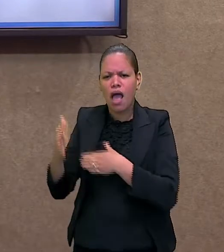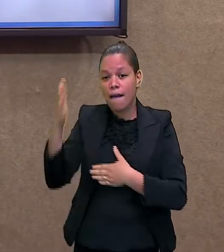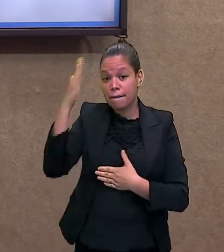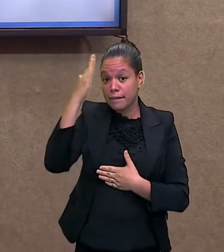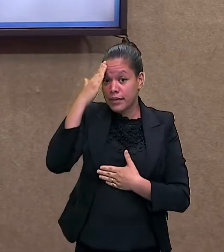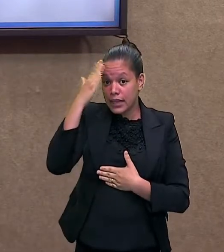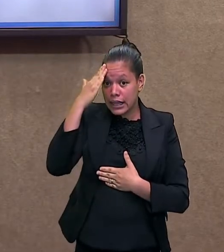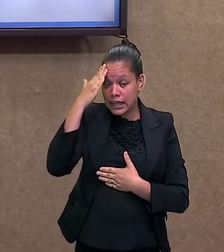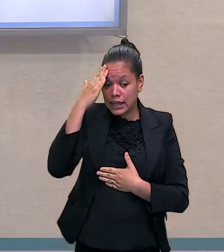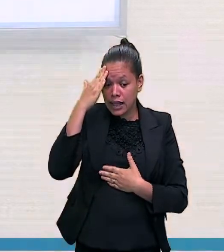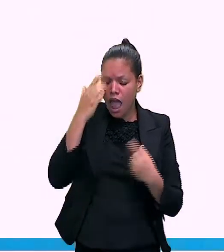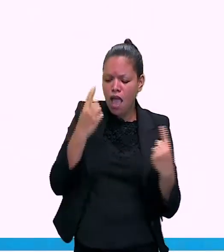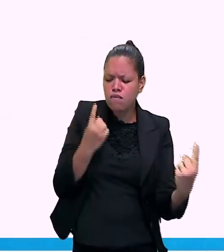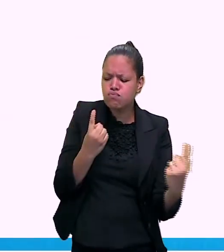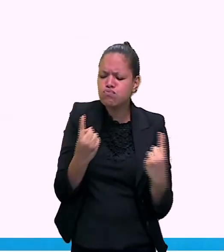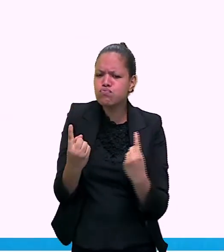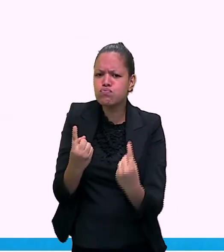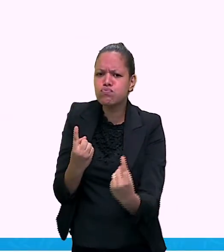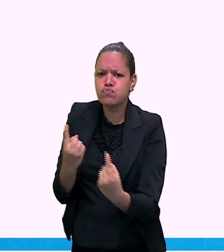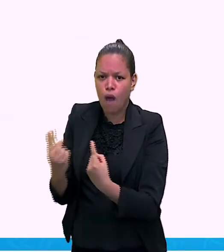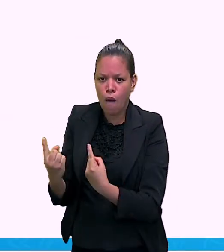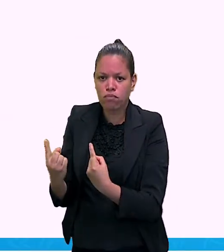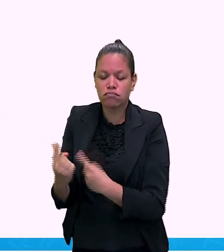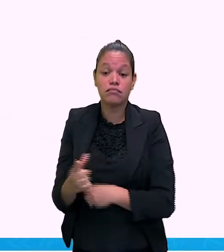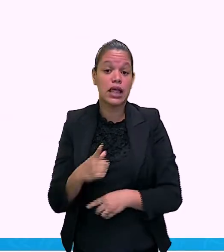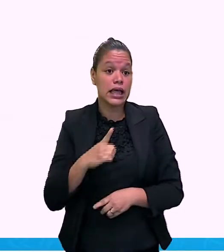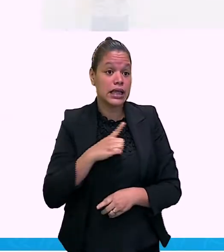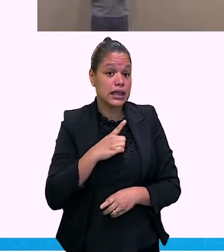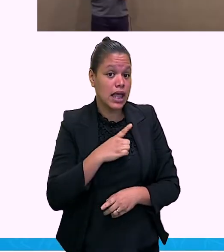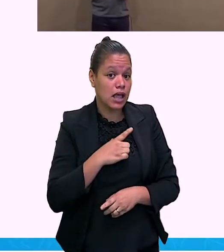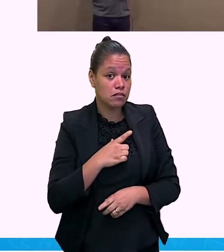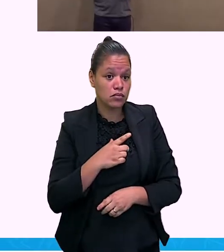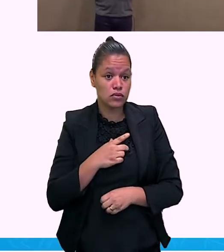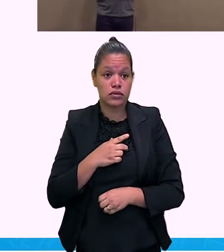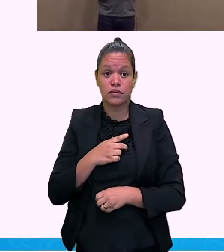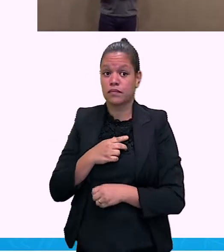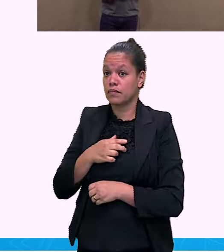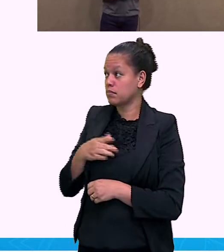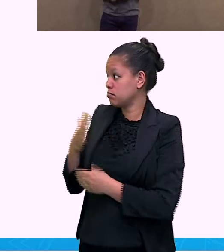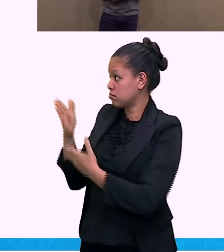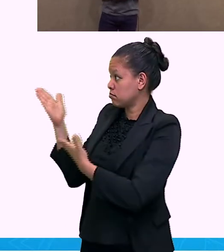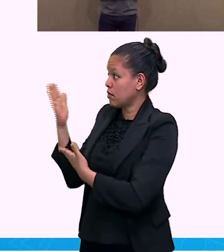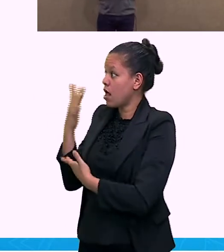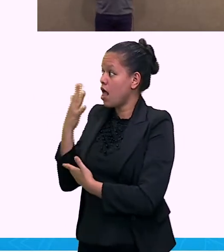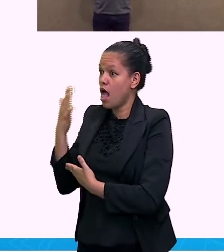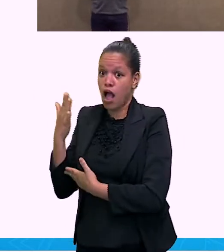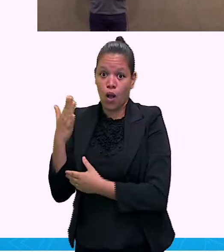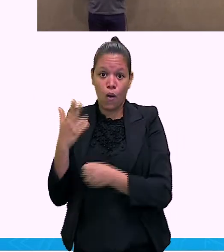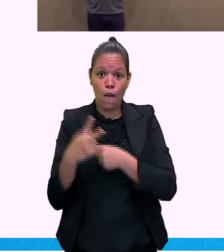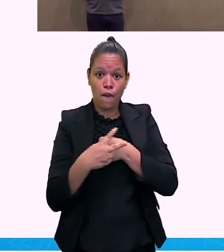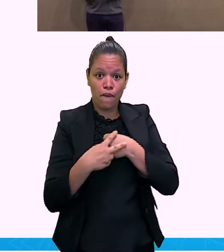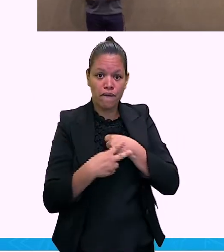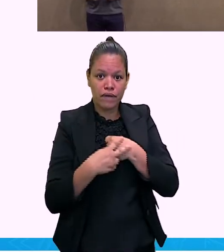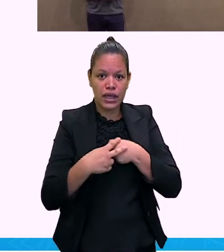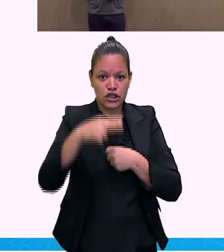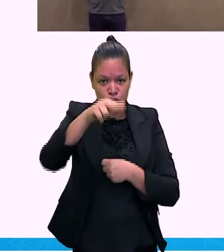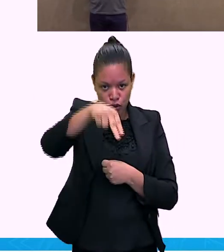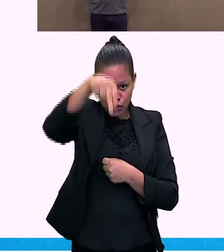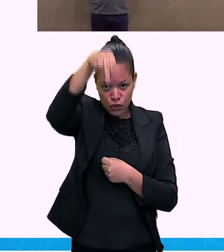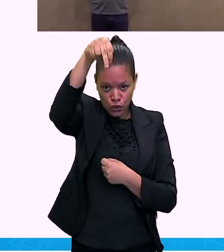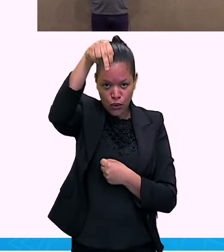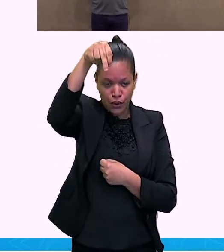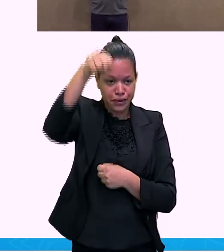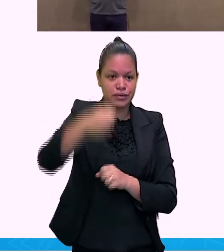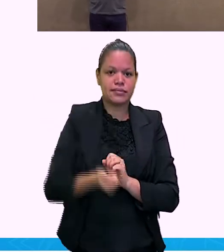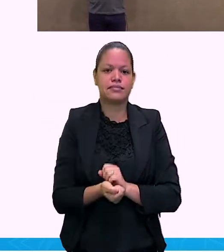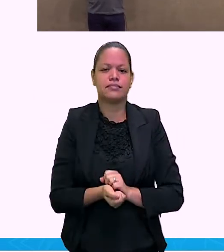espaço verde, nós temos a região do norte. Então, nós temos aí o norte e as suas culturas. No espaço amarelo, nós